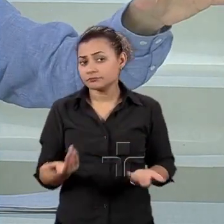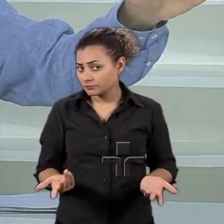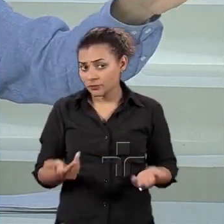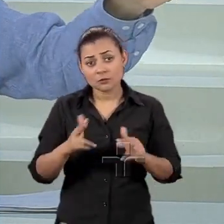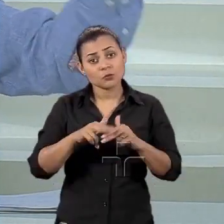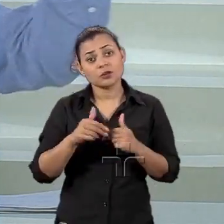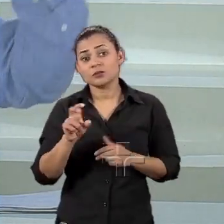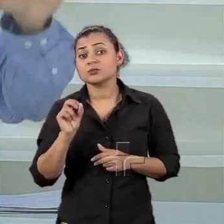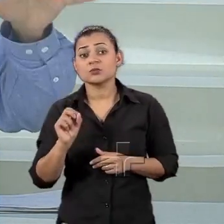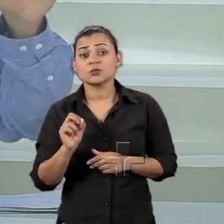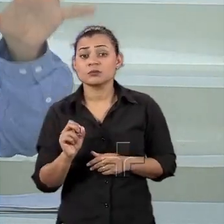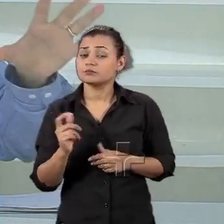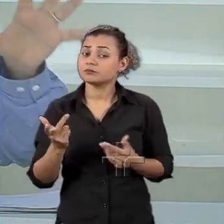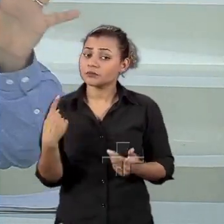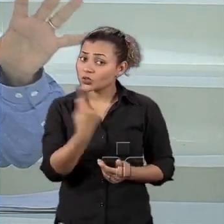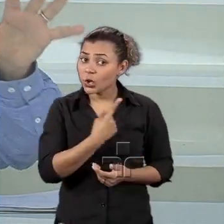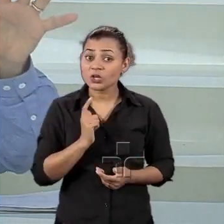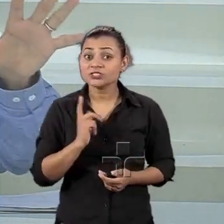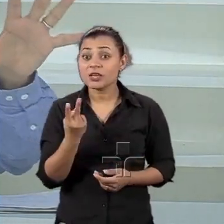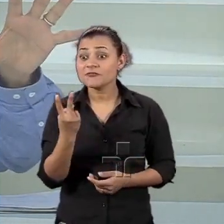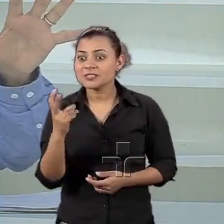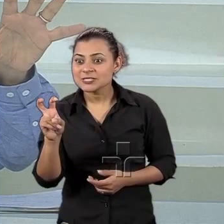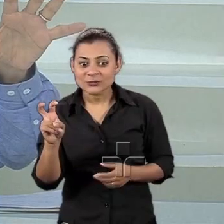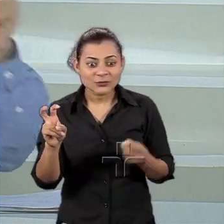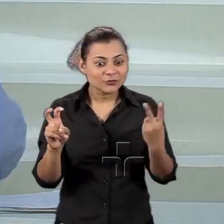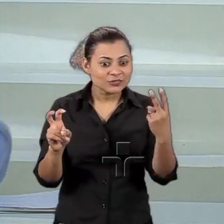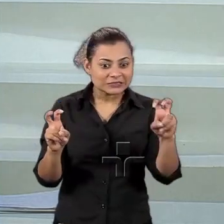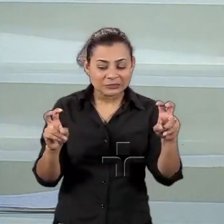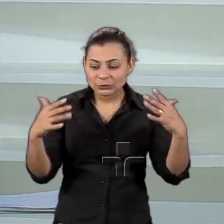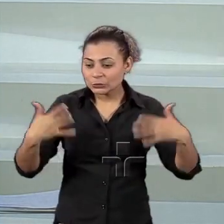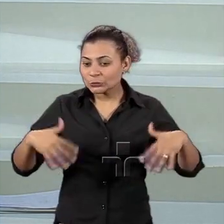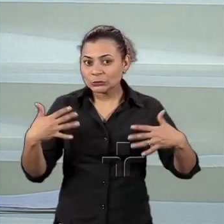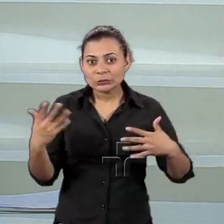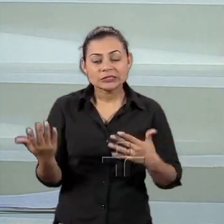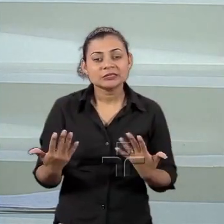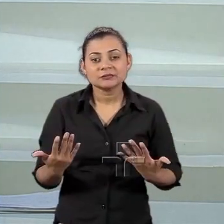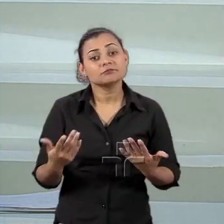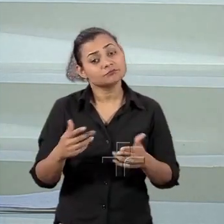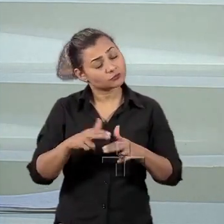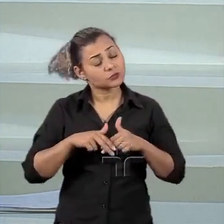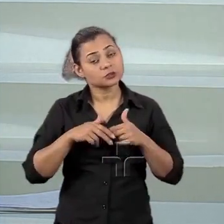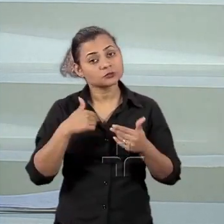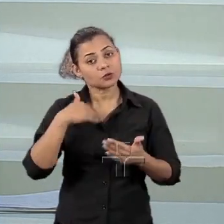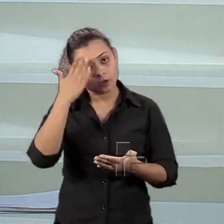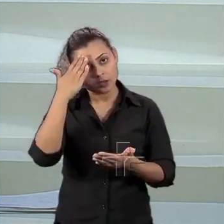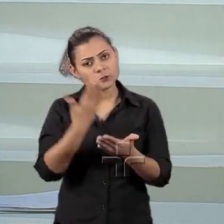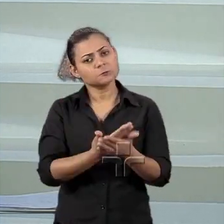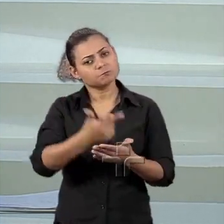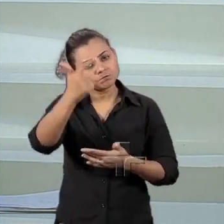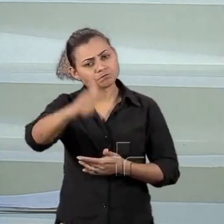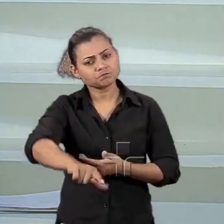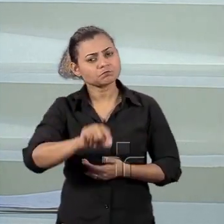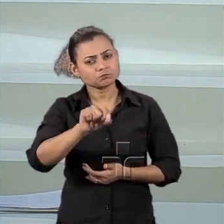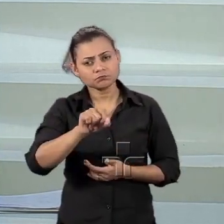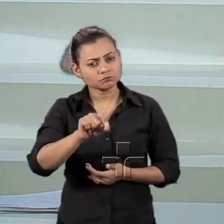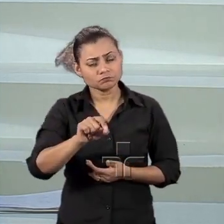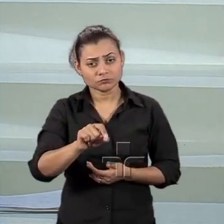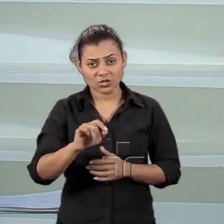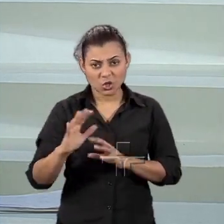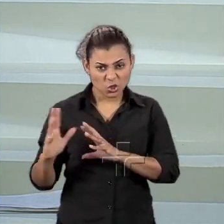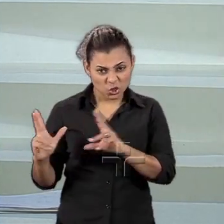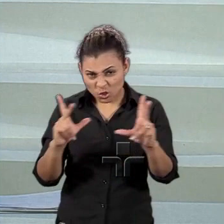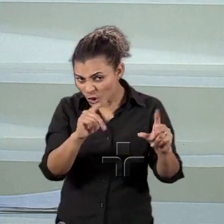e 5% aqui lá. Nós temos 25% de aderência. Agora, insisto, né? Eu não considero que todo o eleitorado